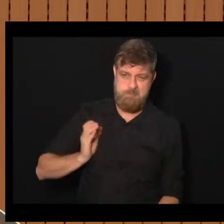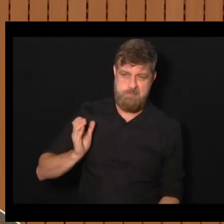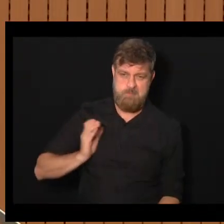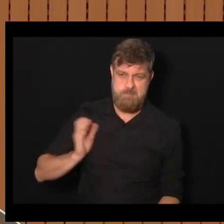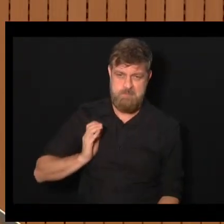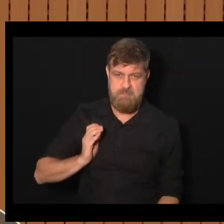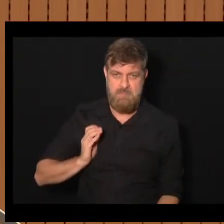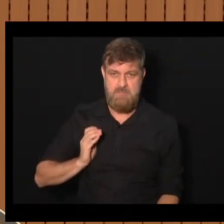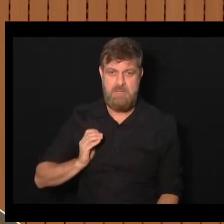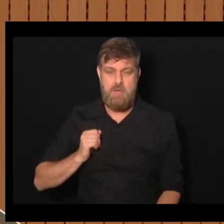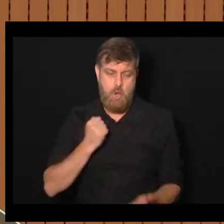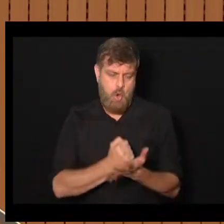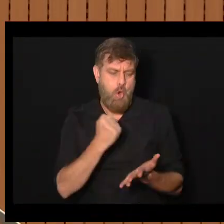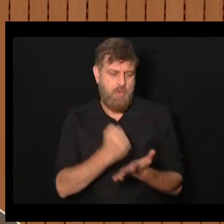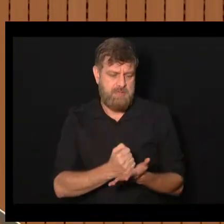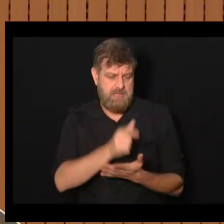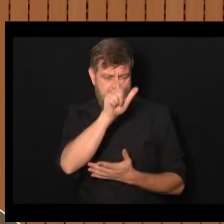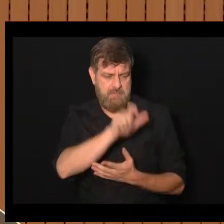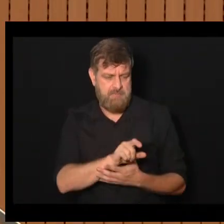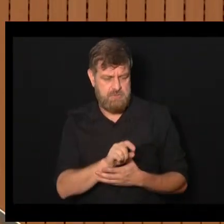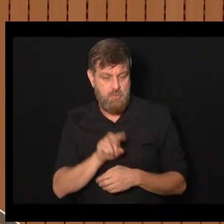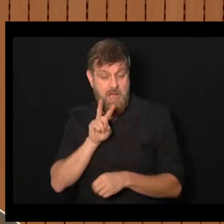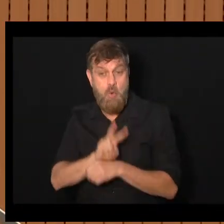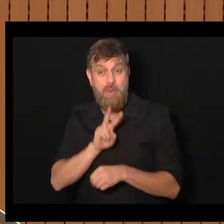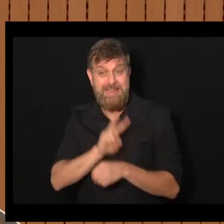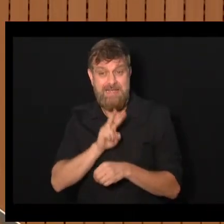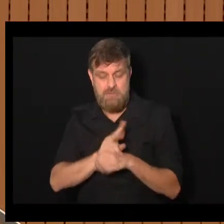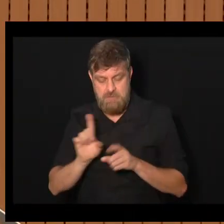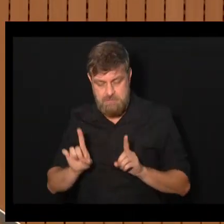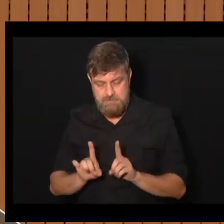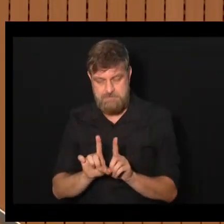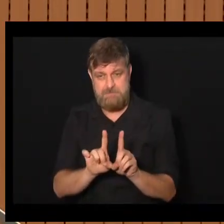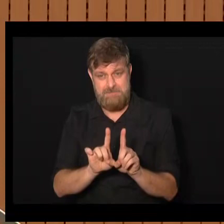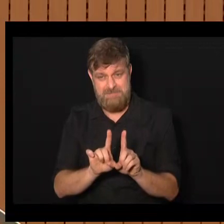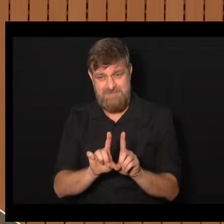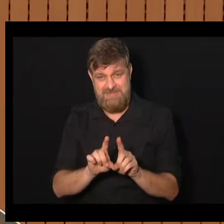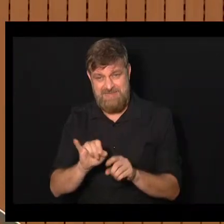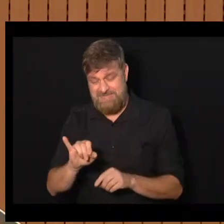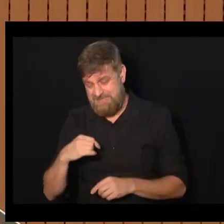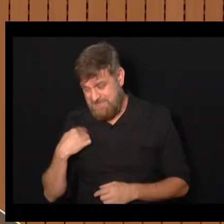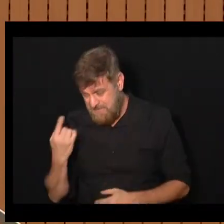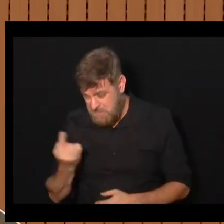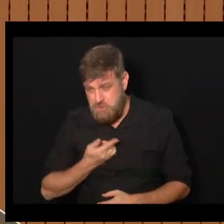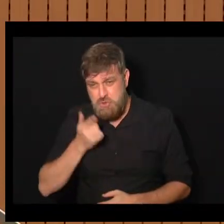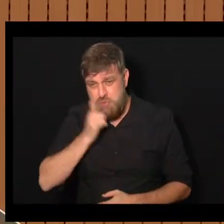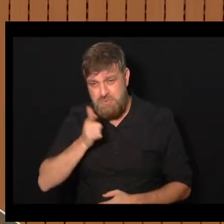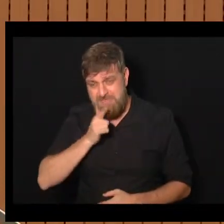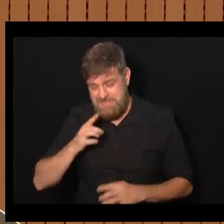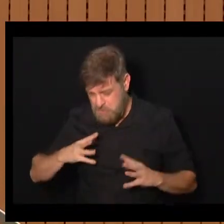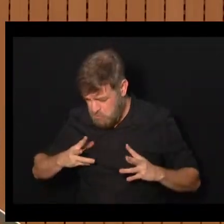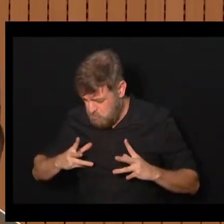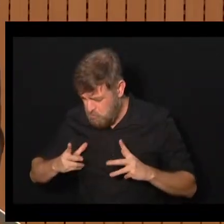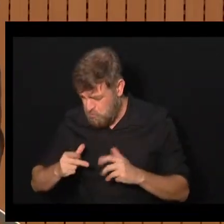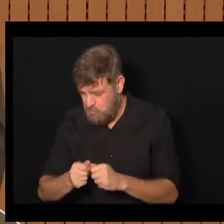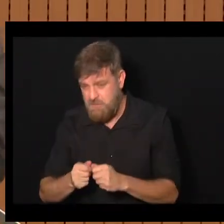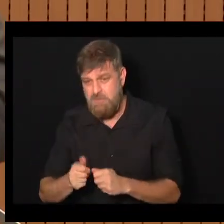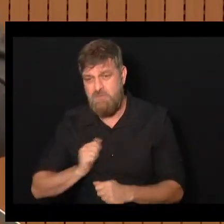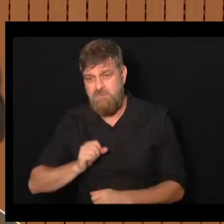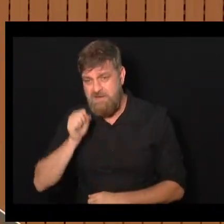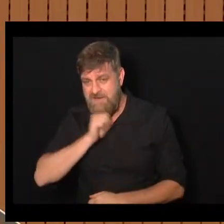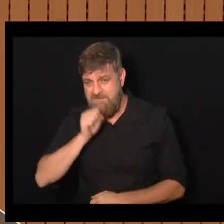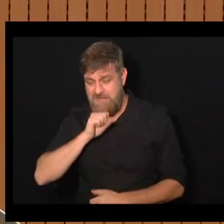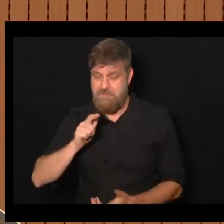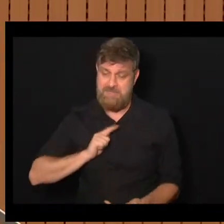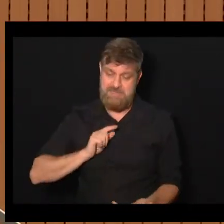ele contrata uma pessoa para cuidar dele. A figura é hoje. Se nós conseguíssemos todos envelhecer com